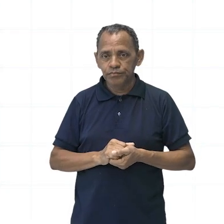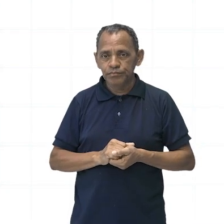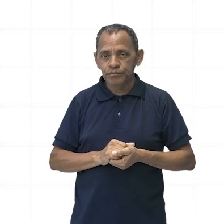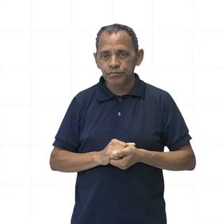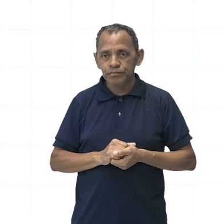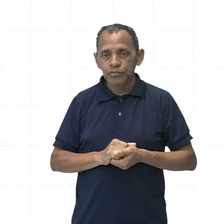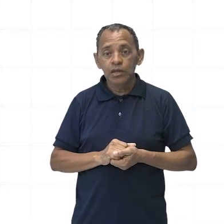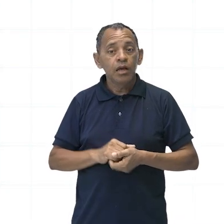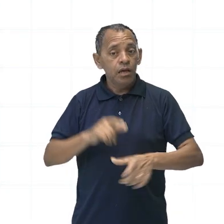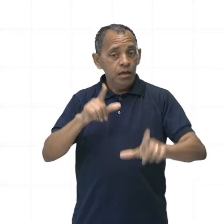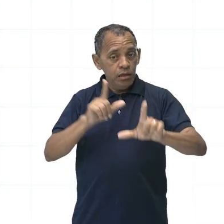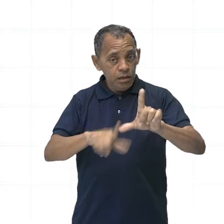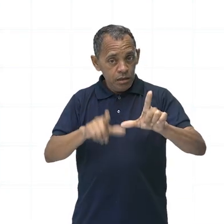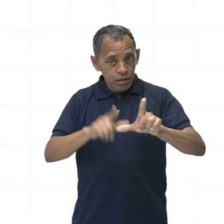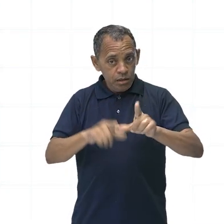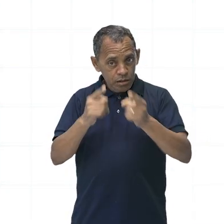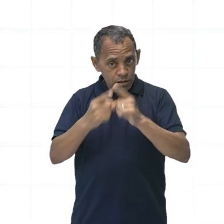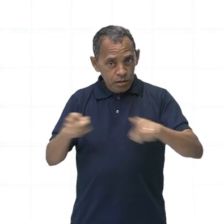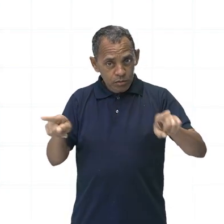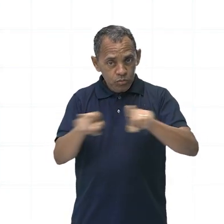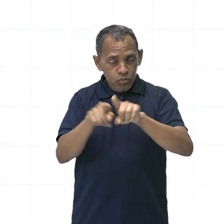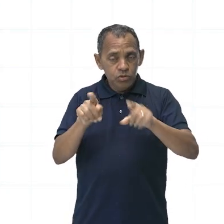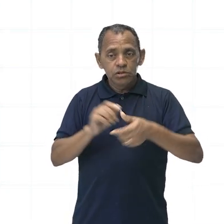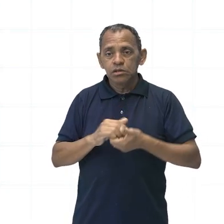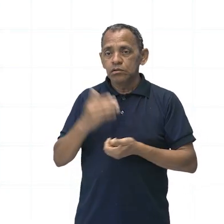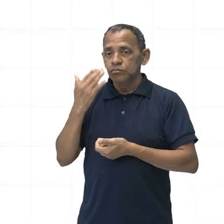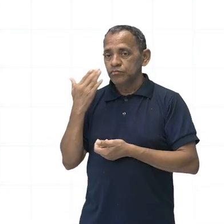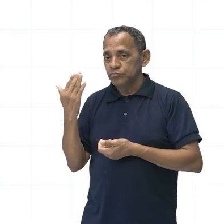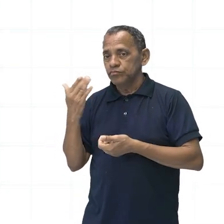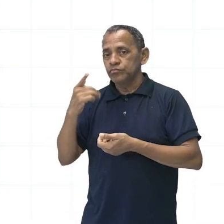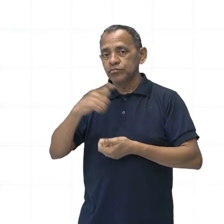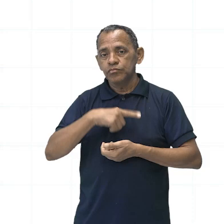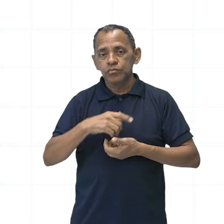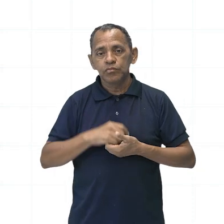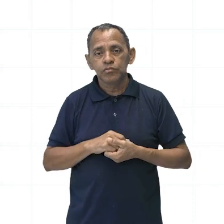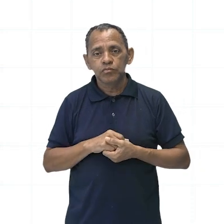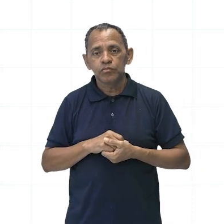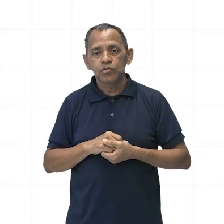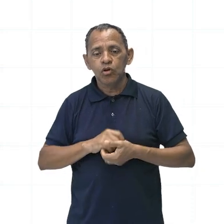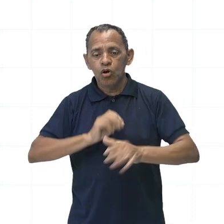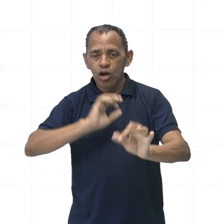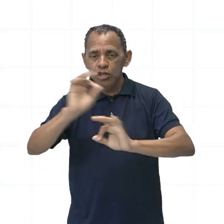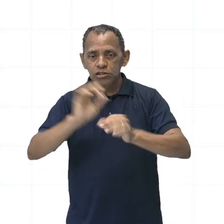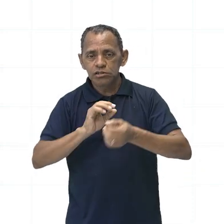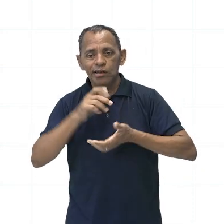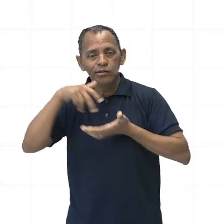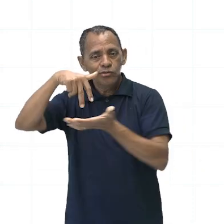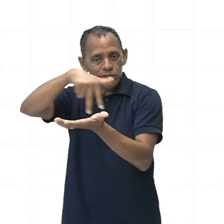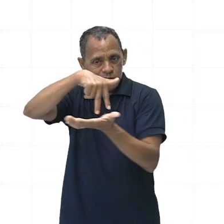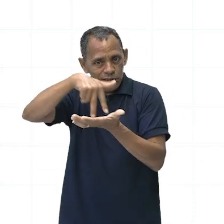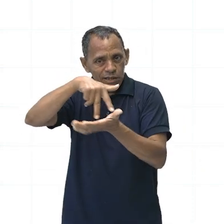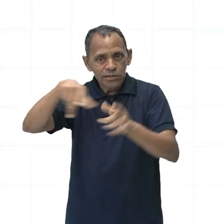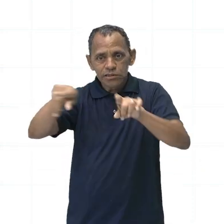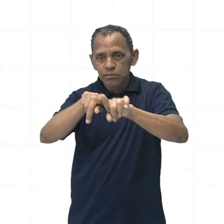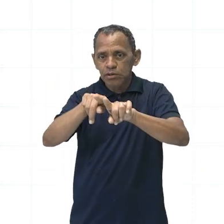Então, as letras, bem, o rap também ele é composto por danças